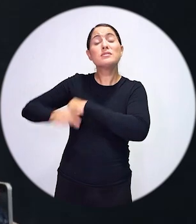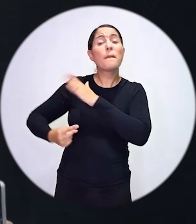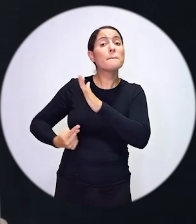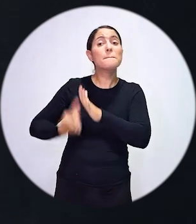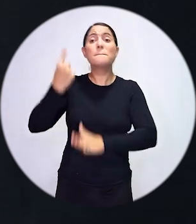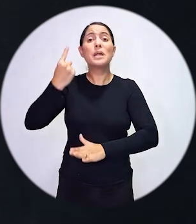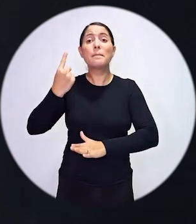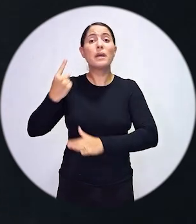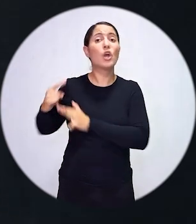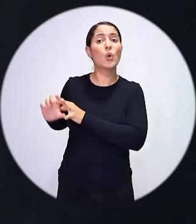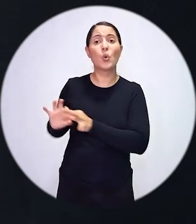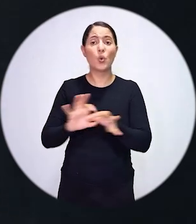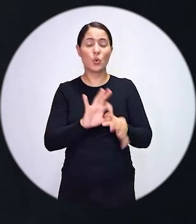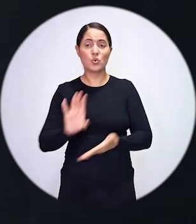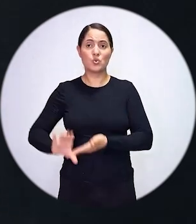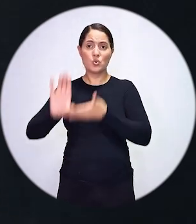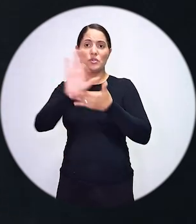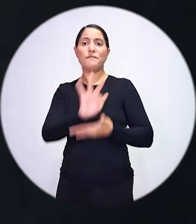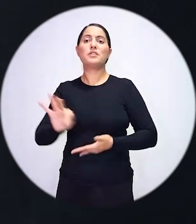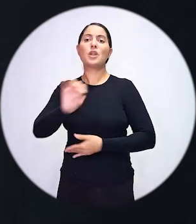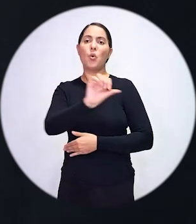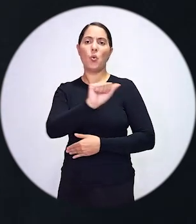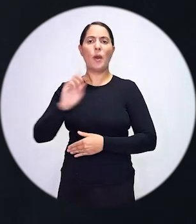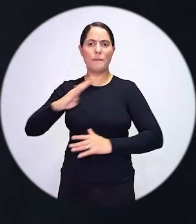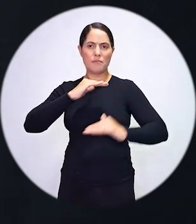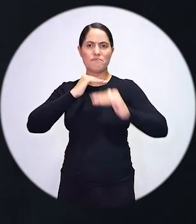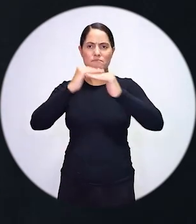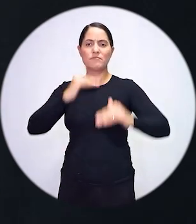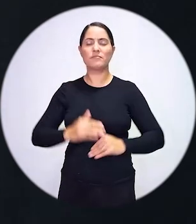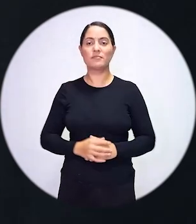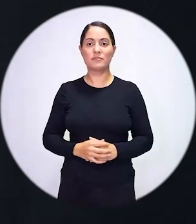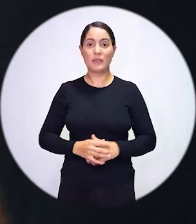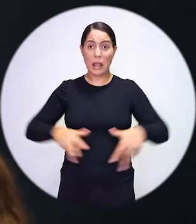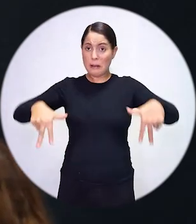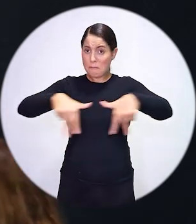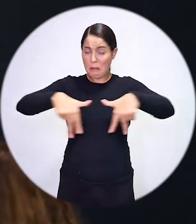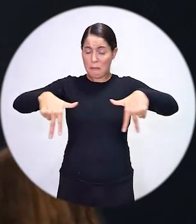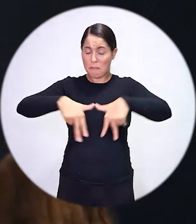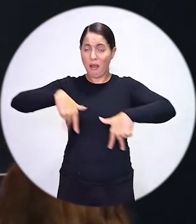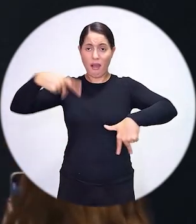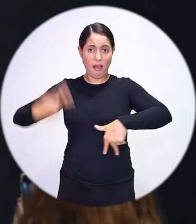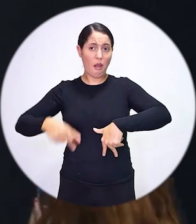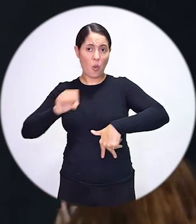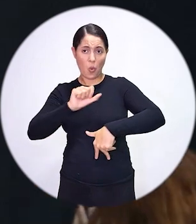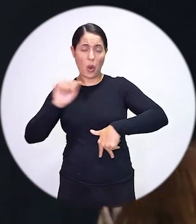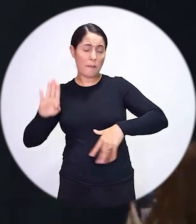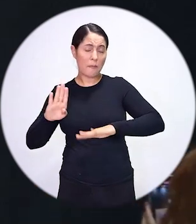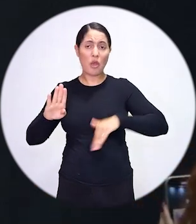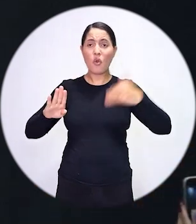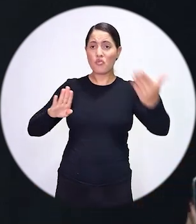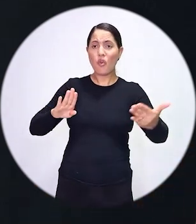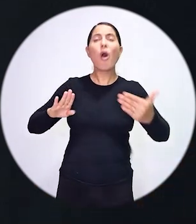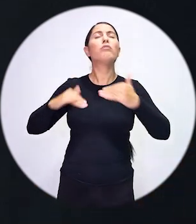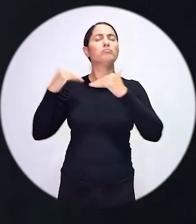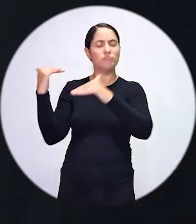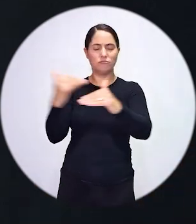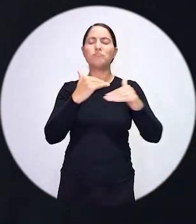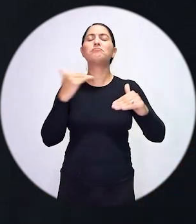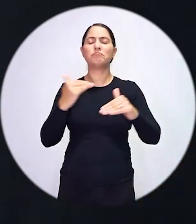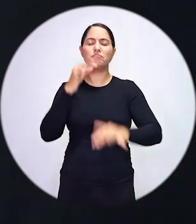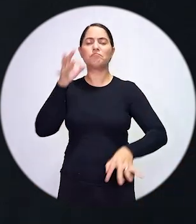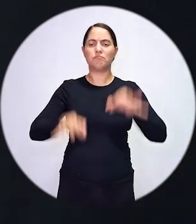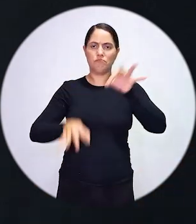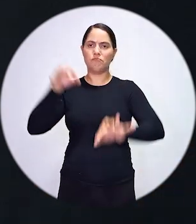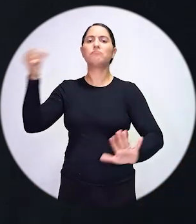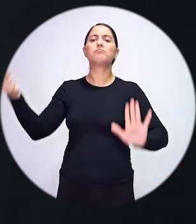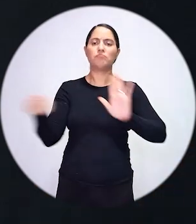de lembrar que somos a primeira gestão com paridade no Conselho Federal da OAB. A igualdade de gênero dentro ou fora da